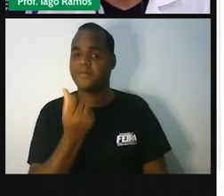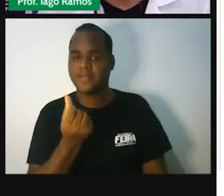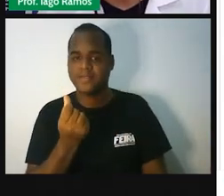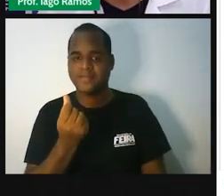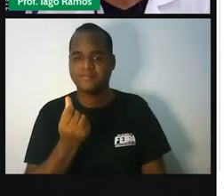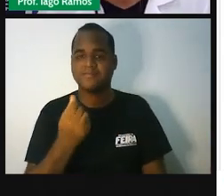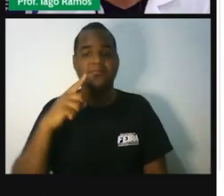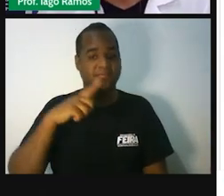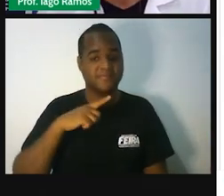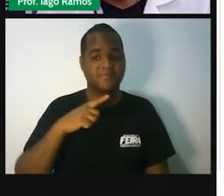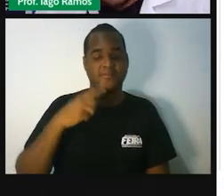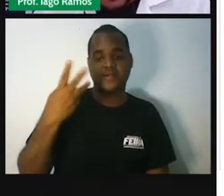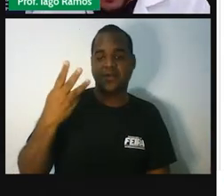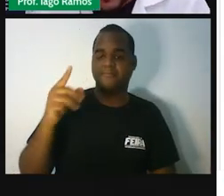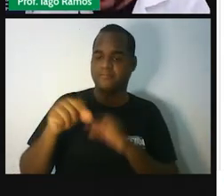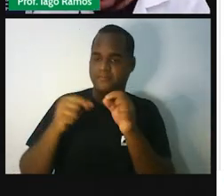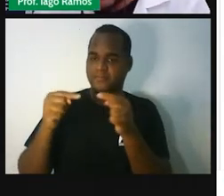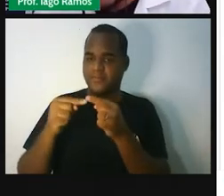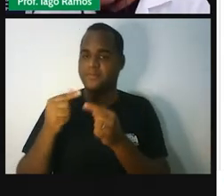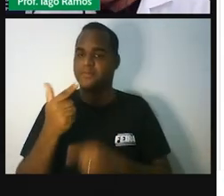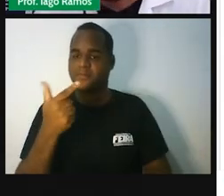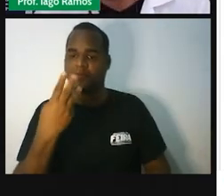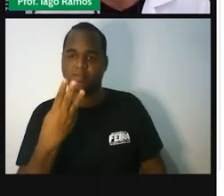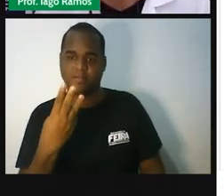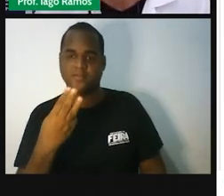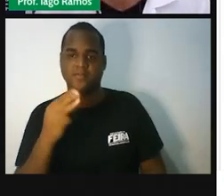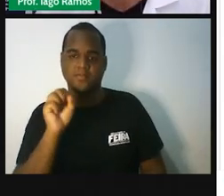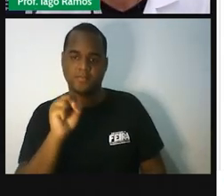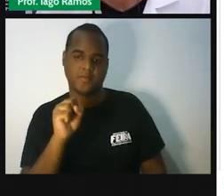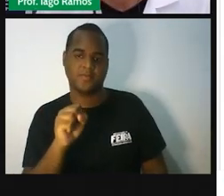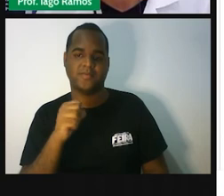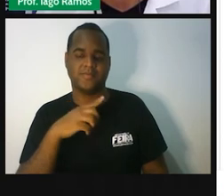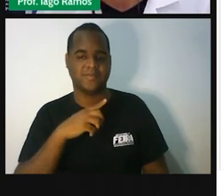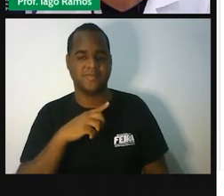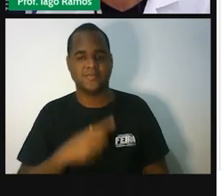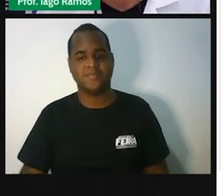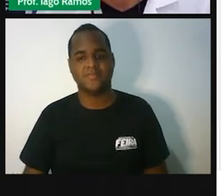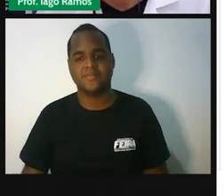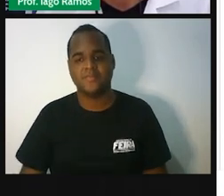tira três, sobra 23.